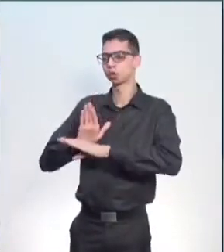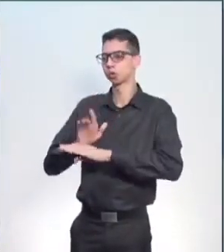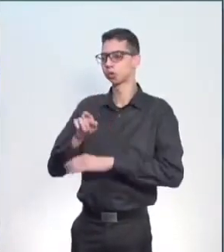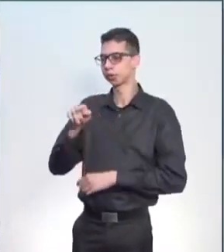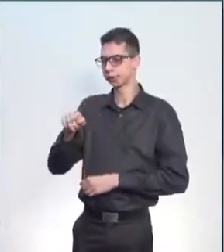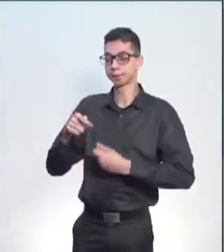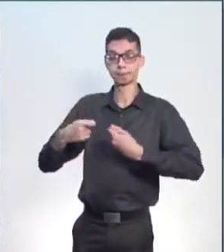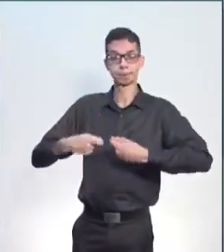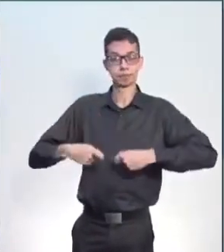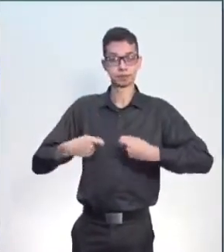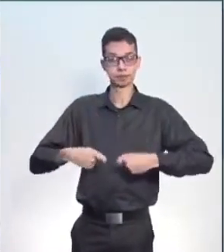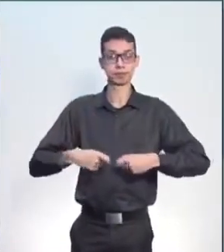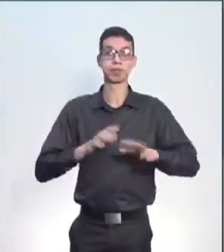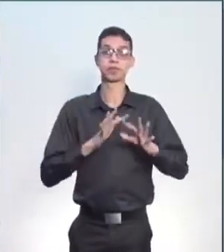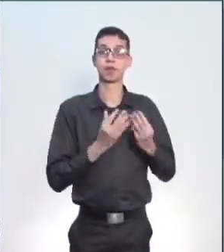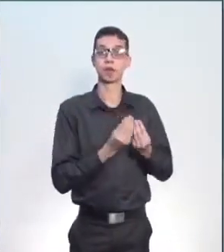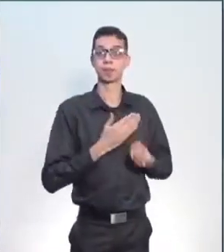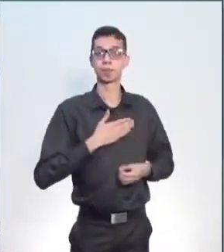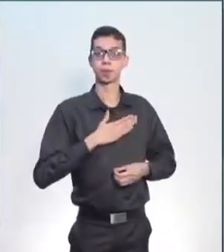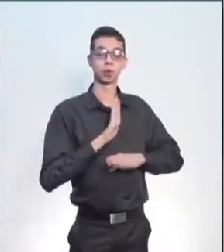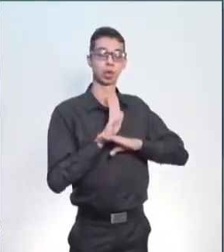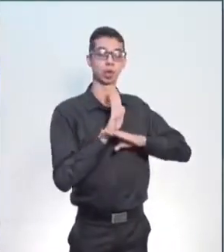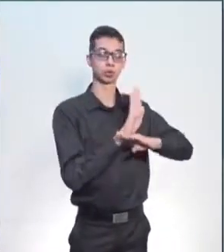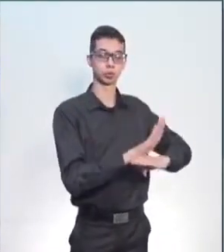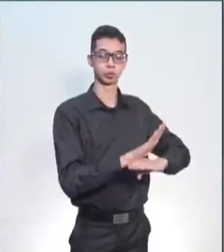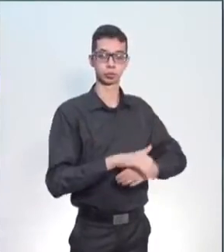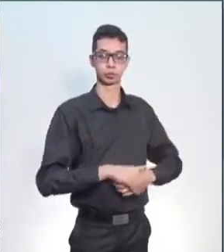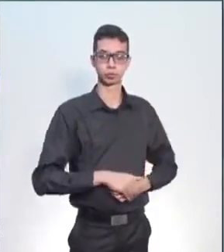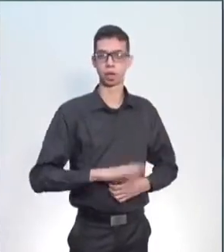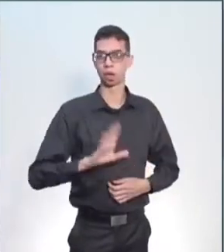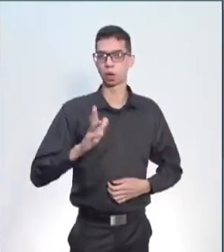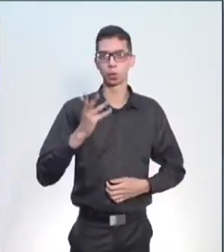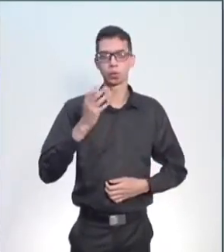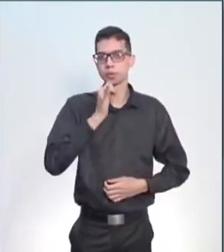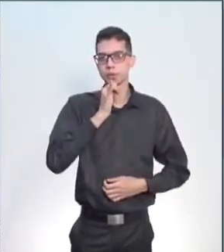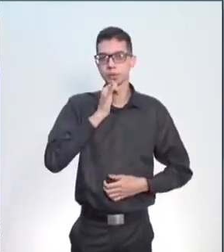eu vou ajudar algum familiar, ai, aconteceu uma enchente, um